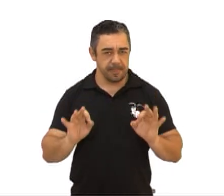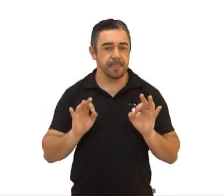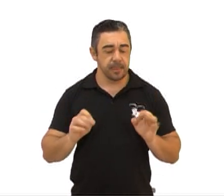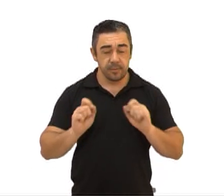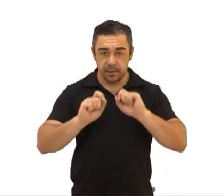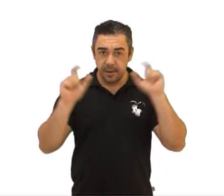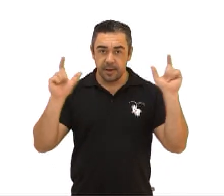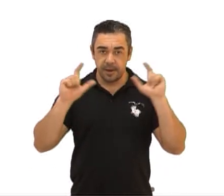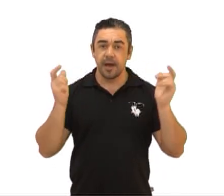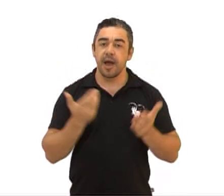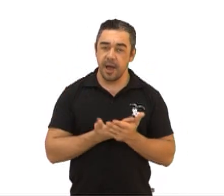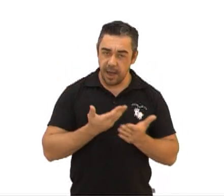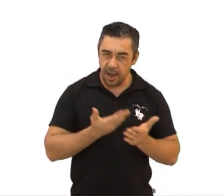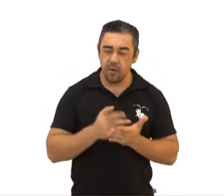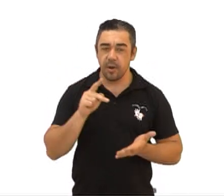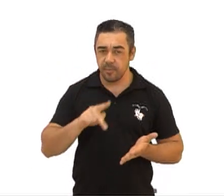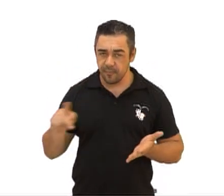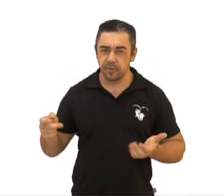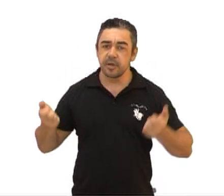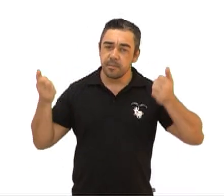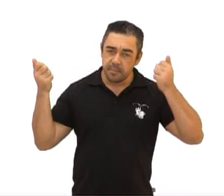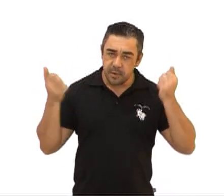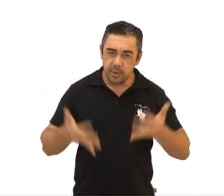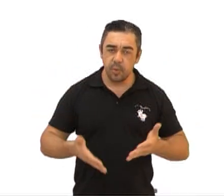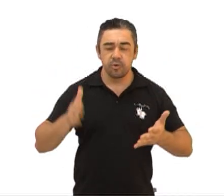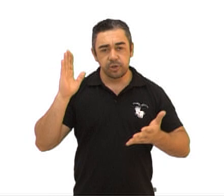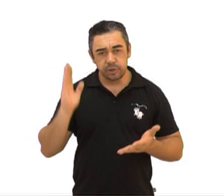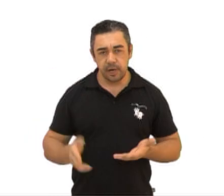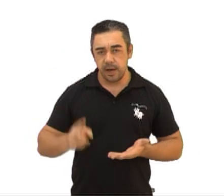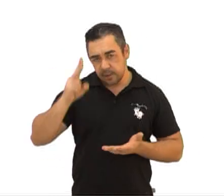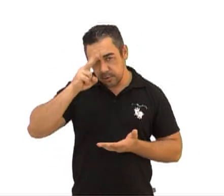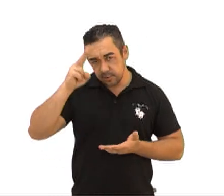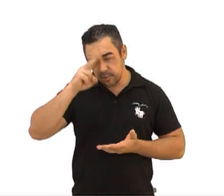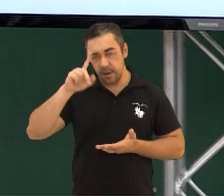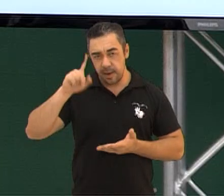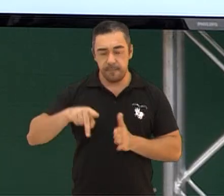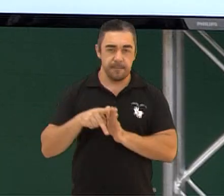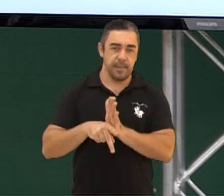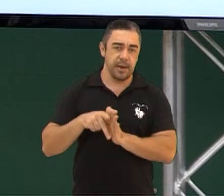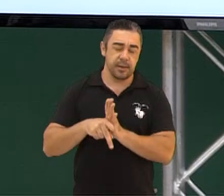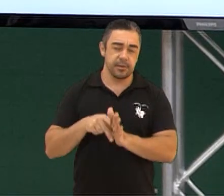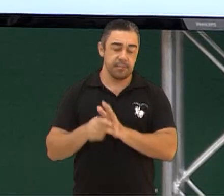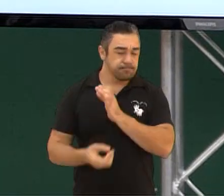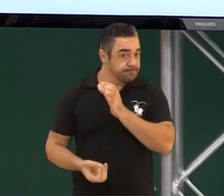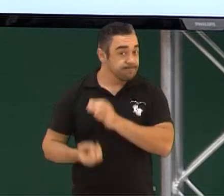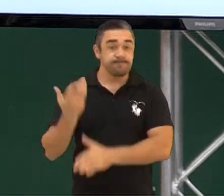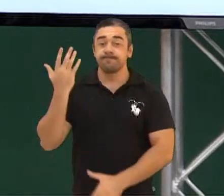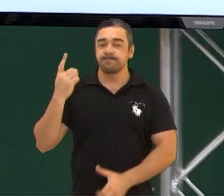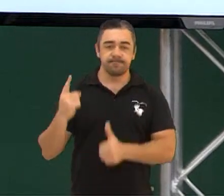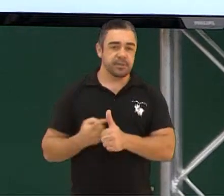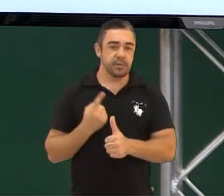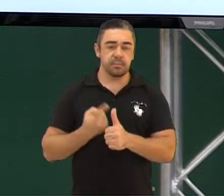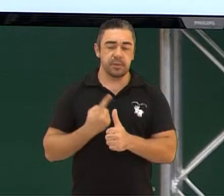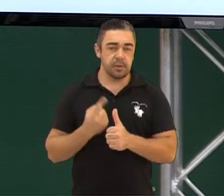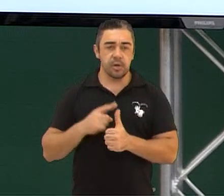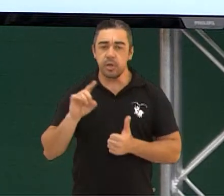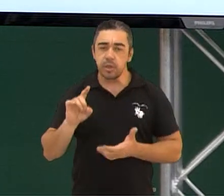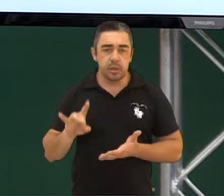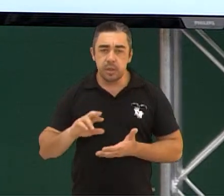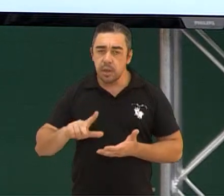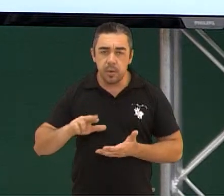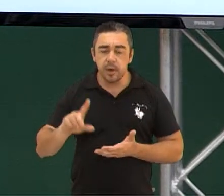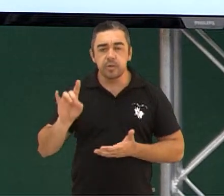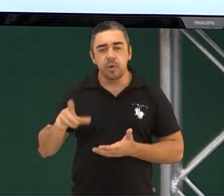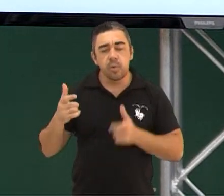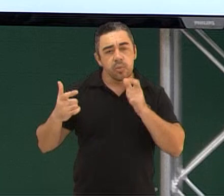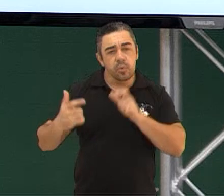ligados, inclusive nas aulas da professora, né? A professora comentou sobre isso, questão histórica aqui, é importante do Paranaguá, né? Então é bem importante, não só na atualidade, sobre a questão do